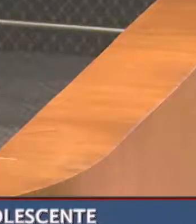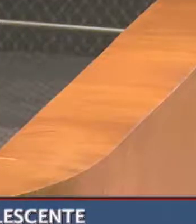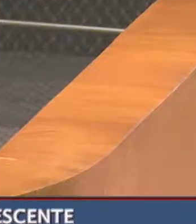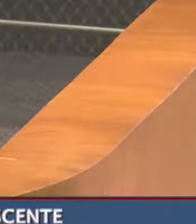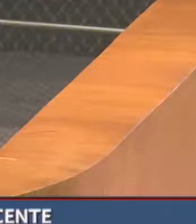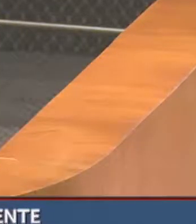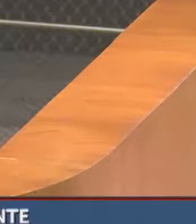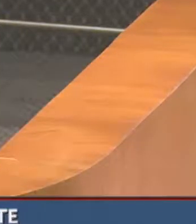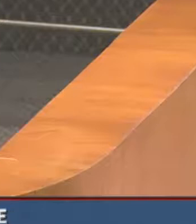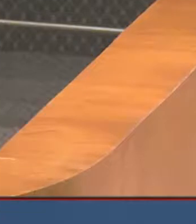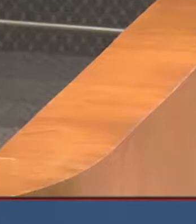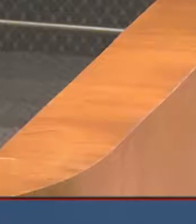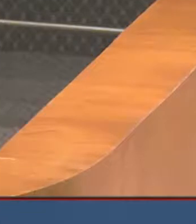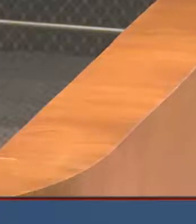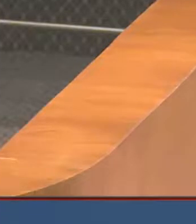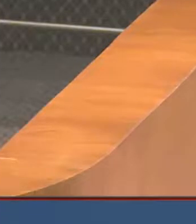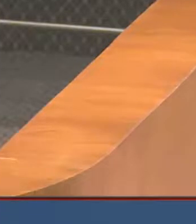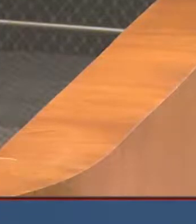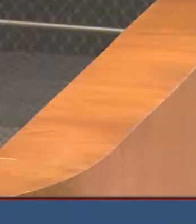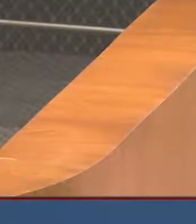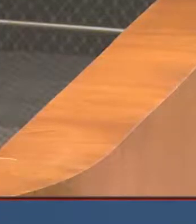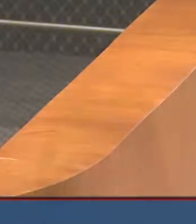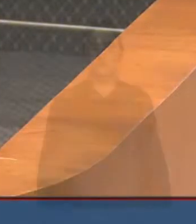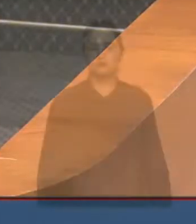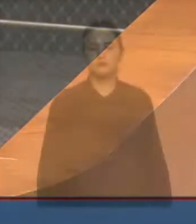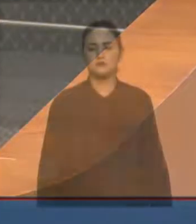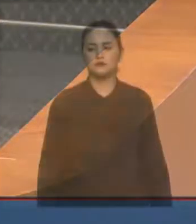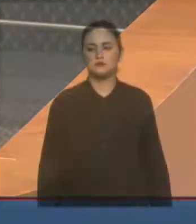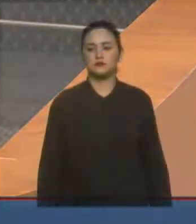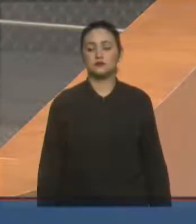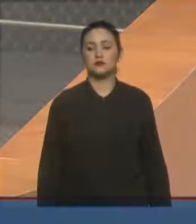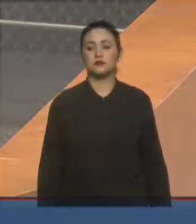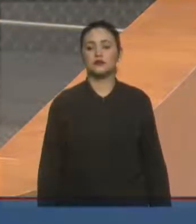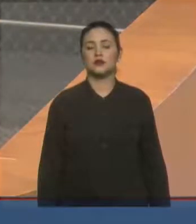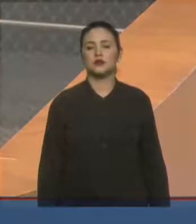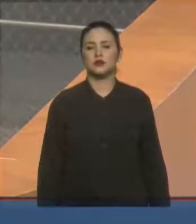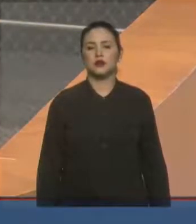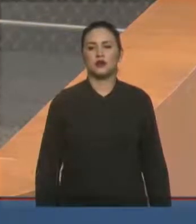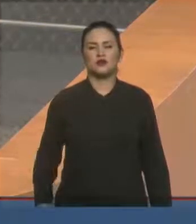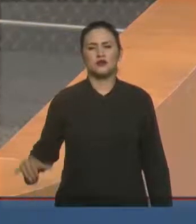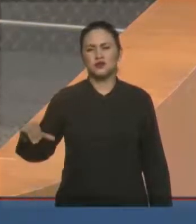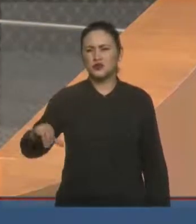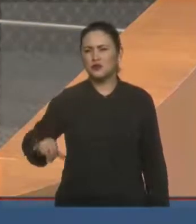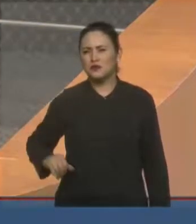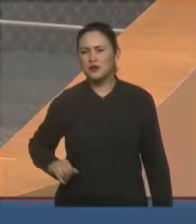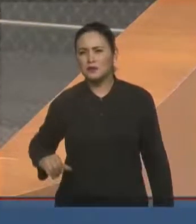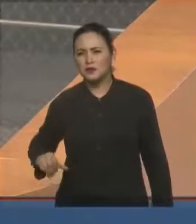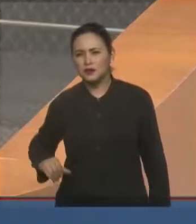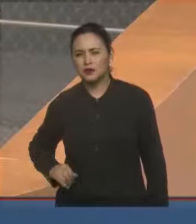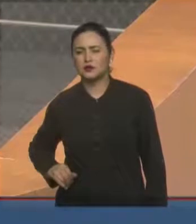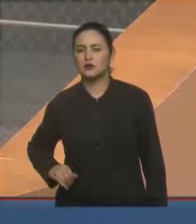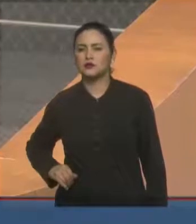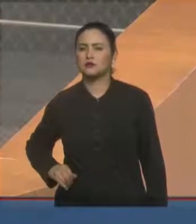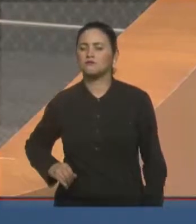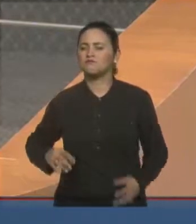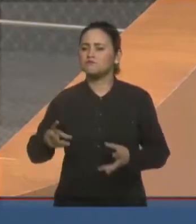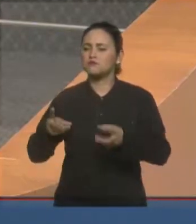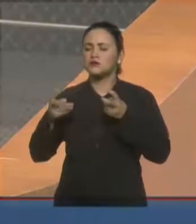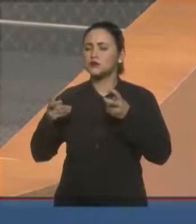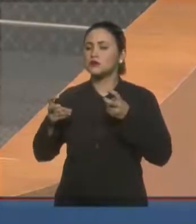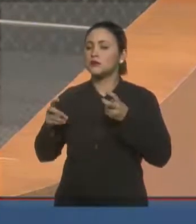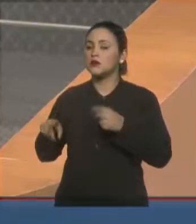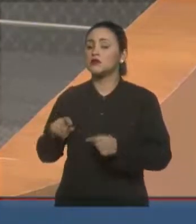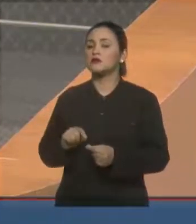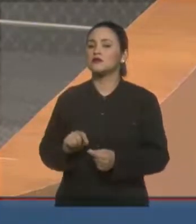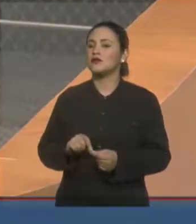excepcional. Porque elas trazem segurança ao processo jurídico, sem levar aquela criança ou adolescente